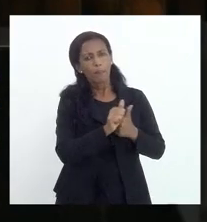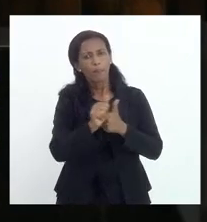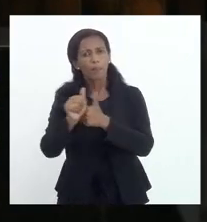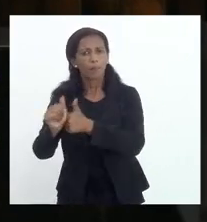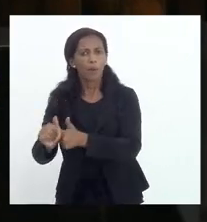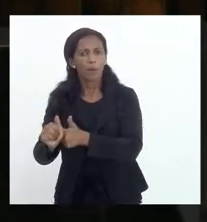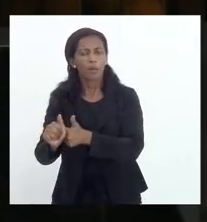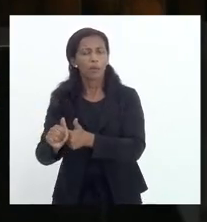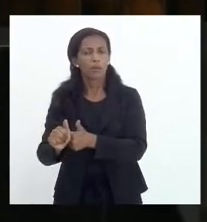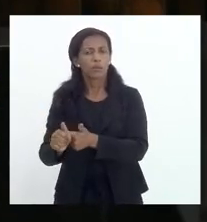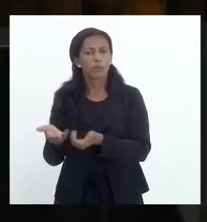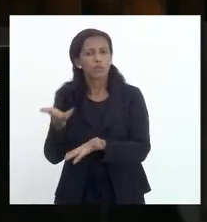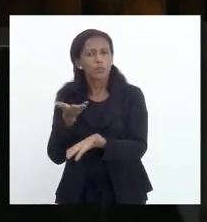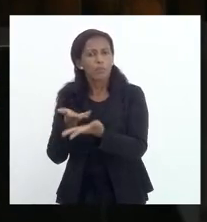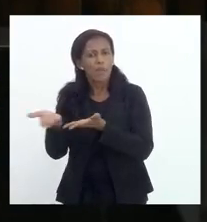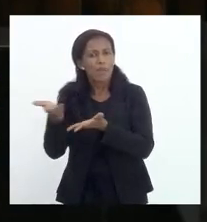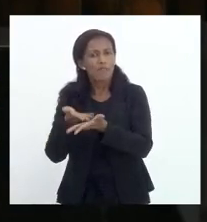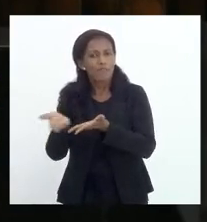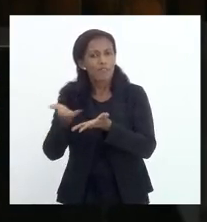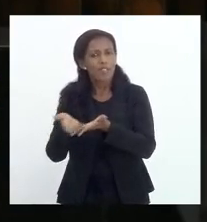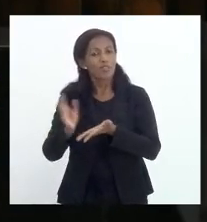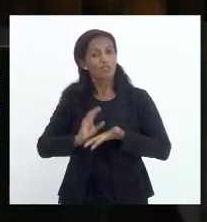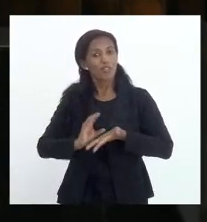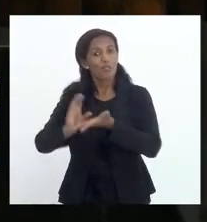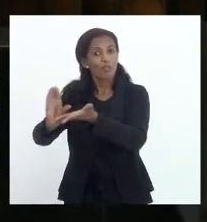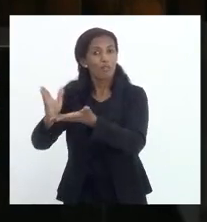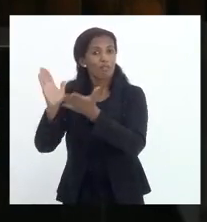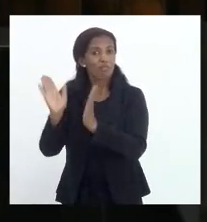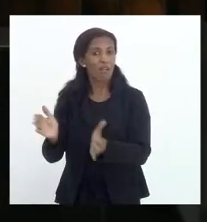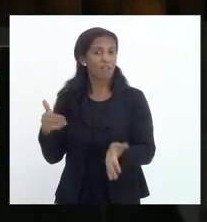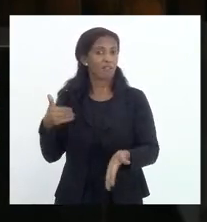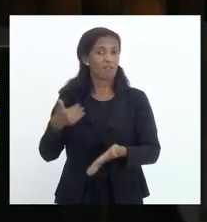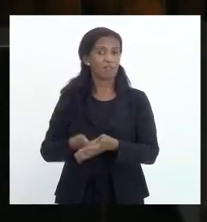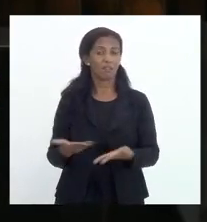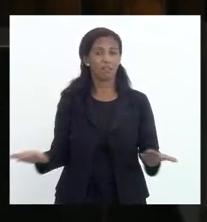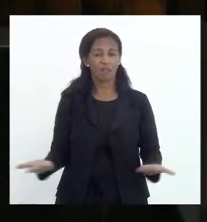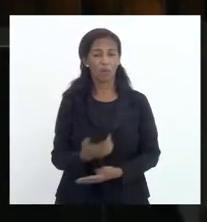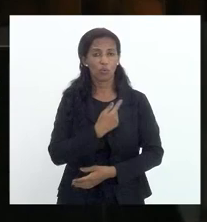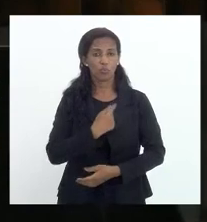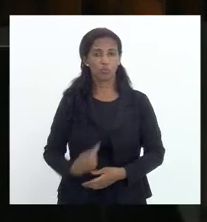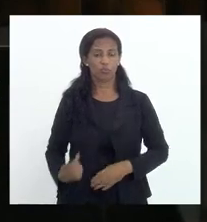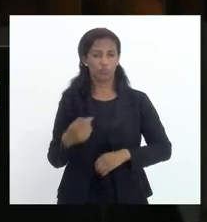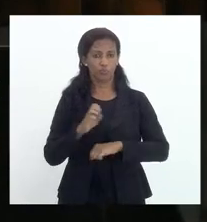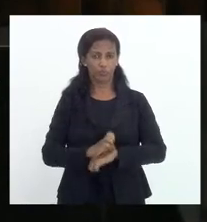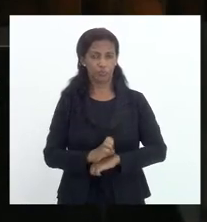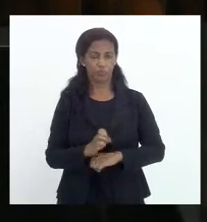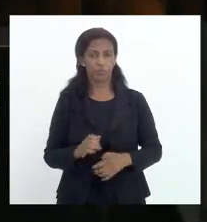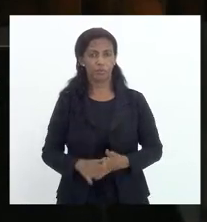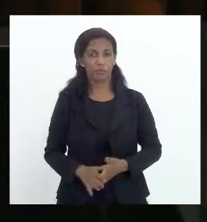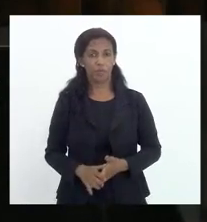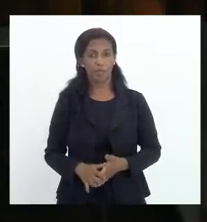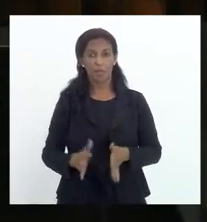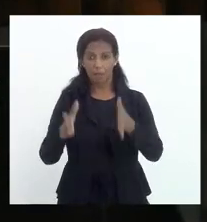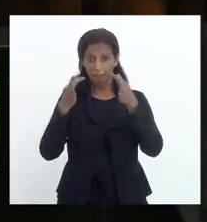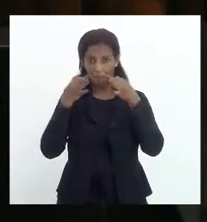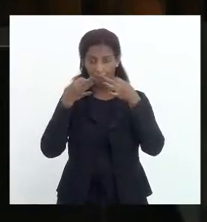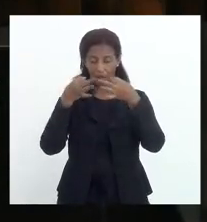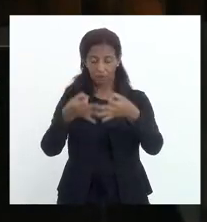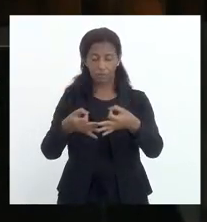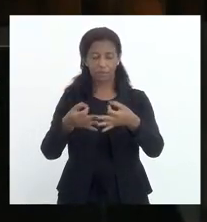dos benefícios fiscais que foram dados até esse exato momento pelo governo do Estado. E prestem bem